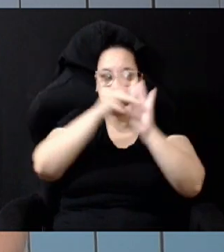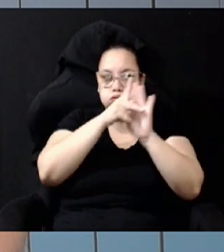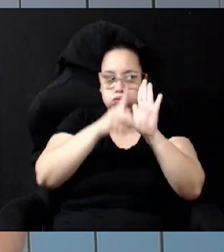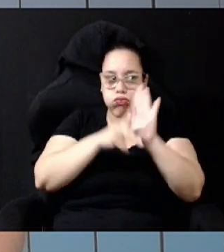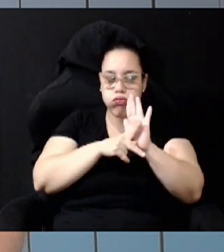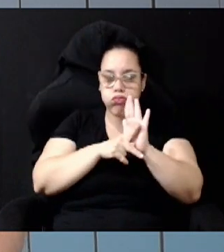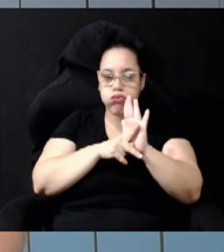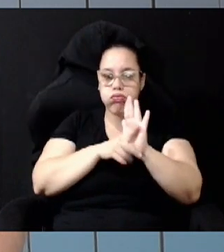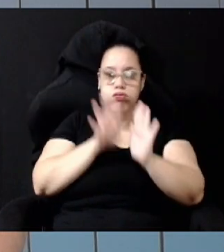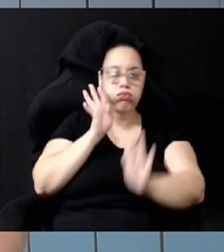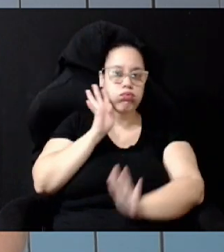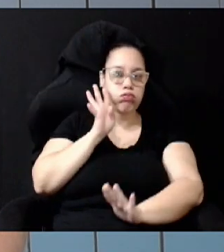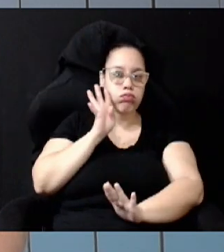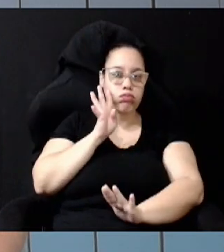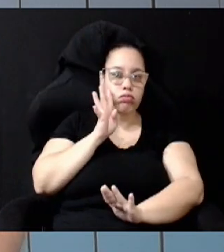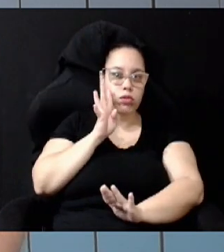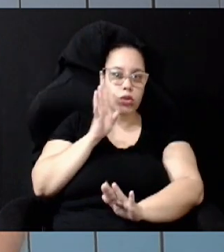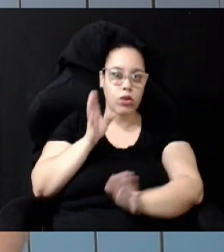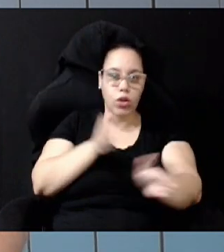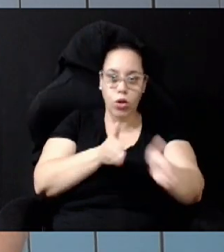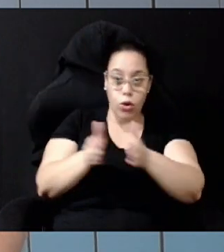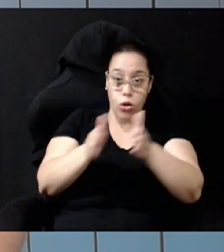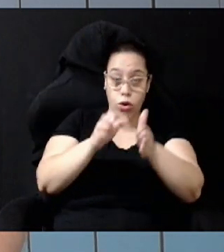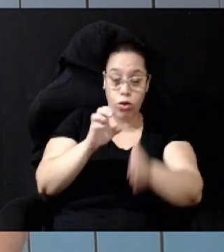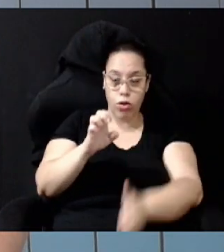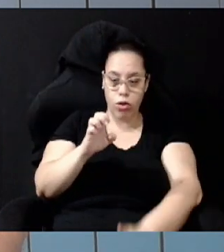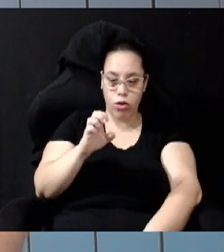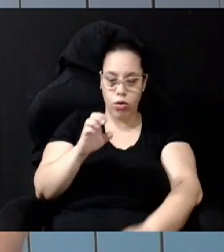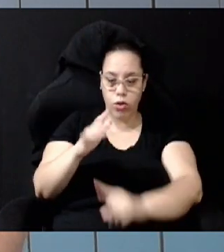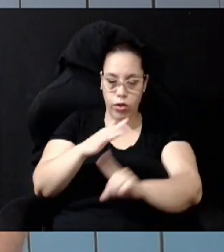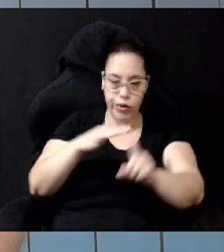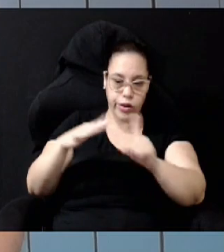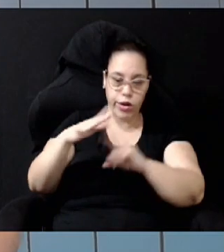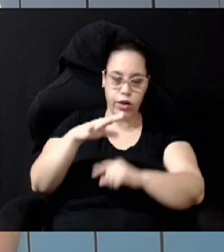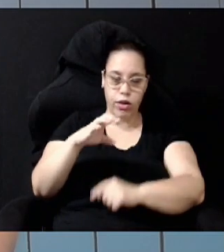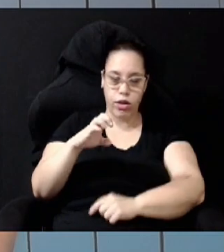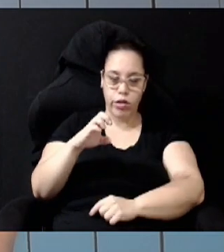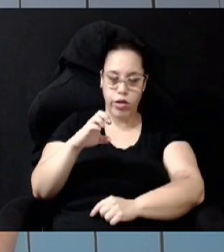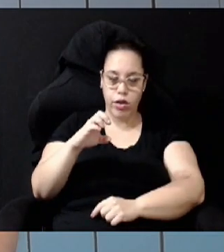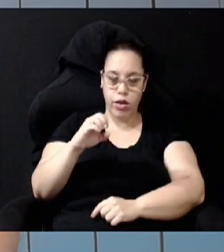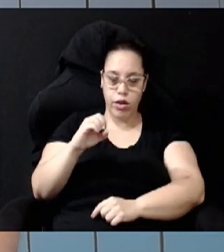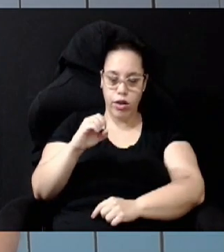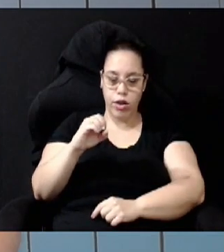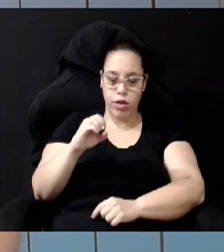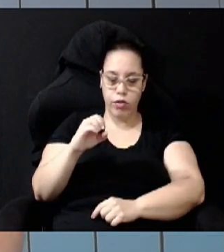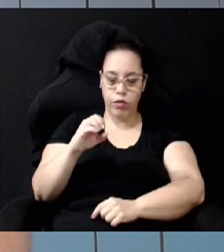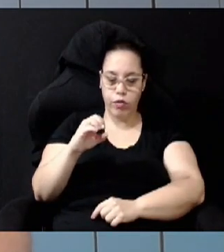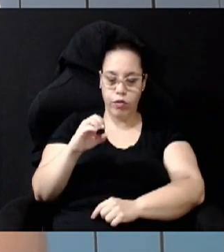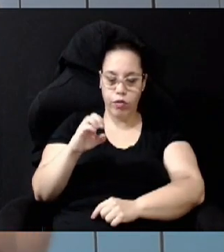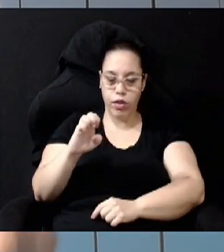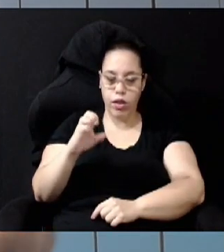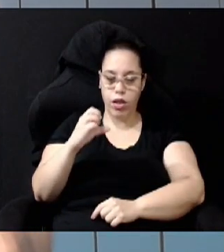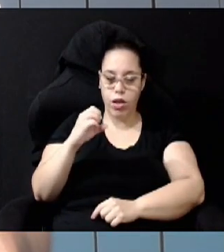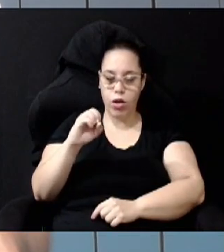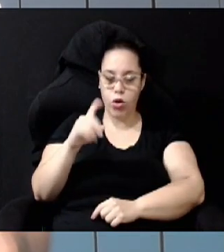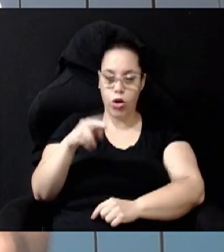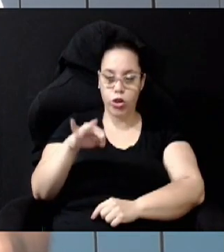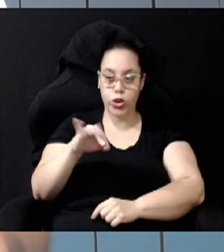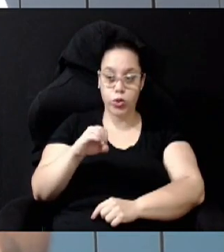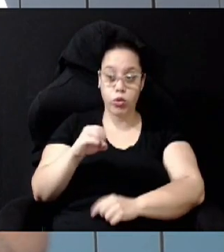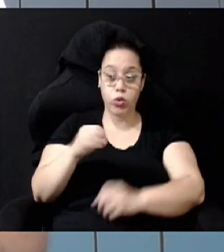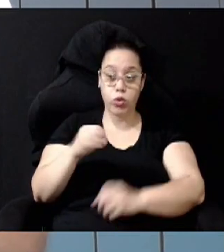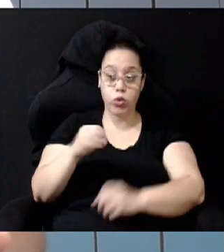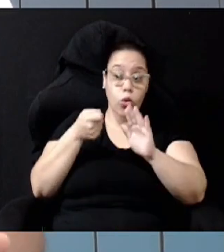dos corredores ecológicos. Eu acho isso interessante no município, entende? Agora, precisa de dinheiro, precisa de recurso. E como é que você pleiteia